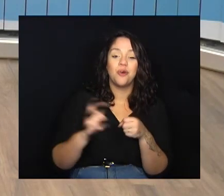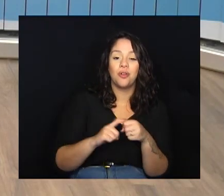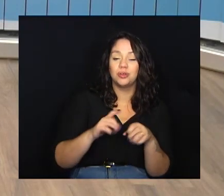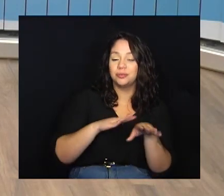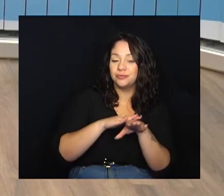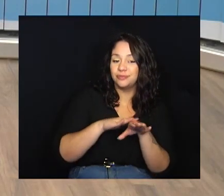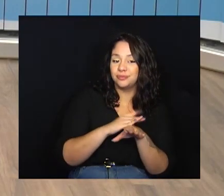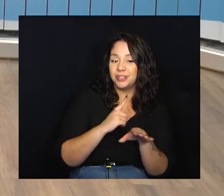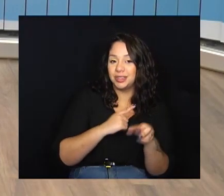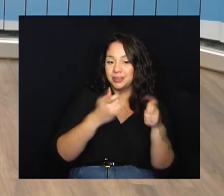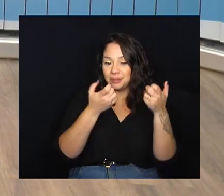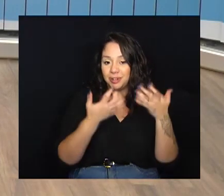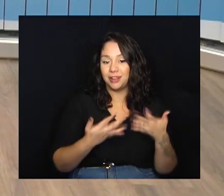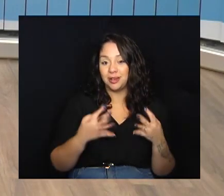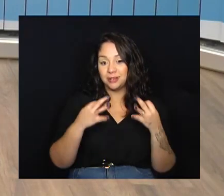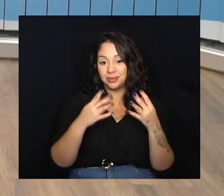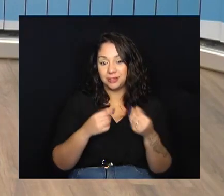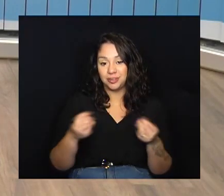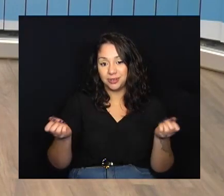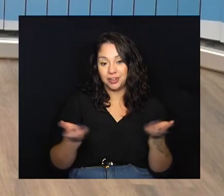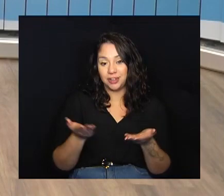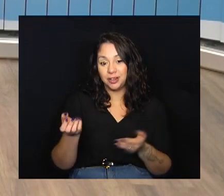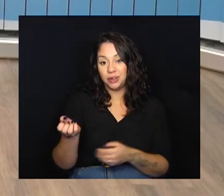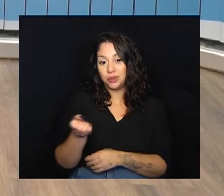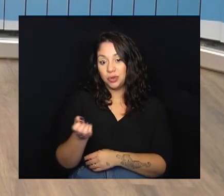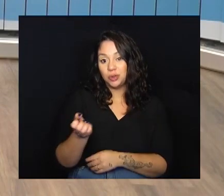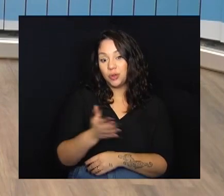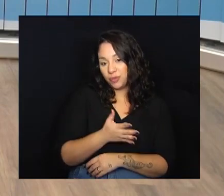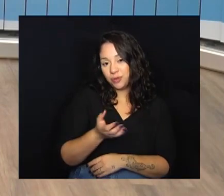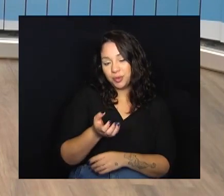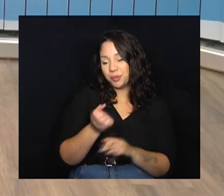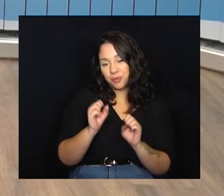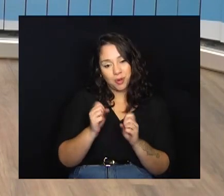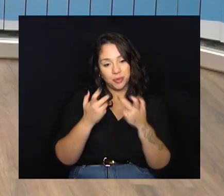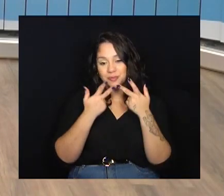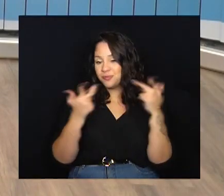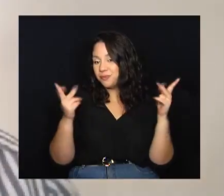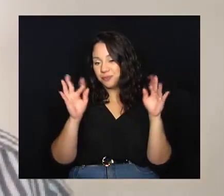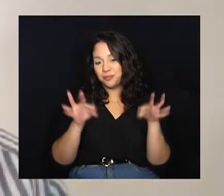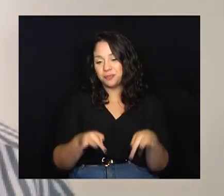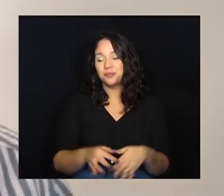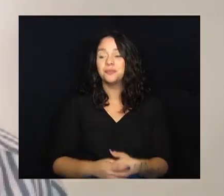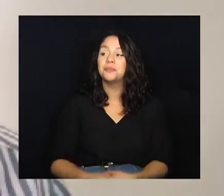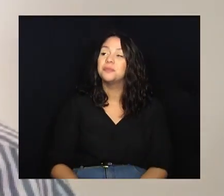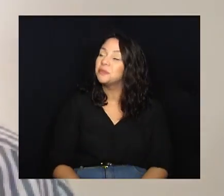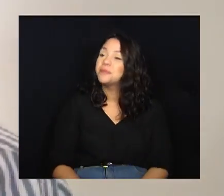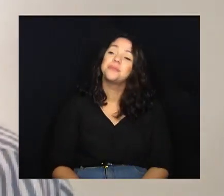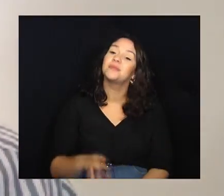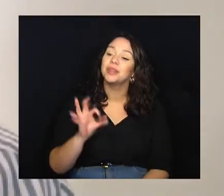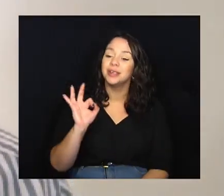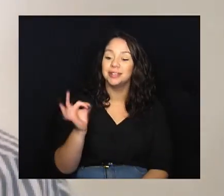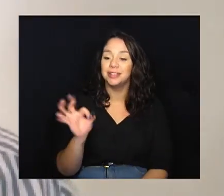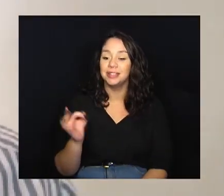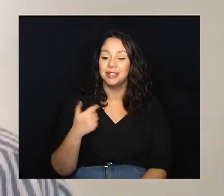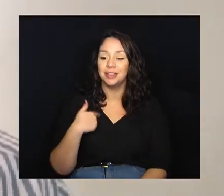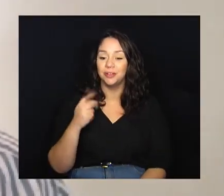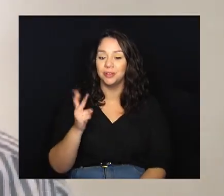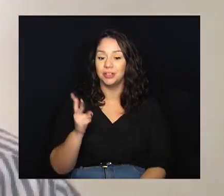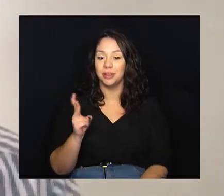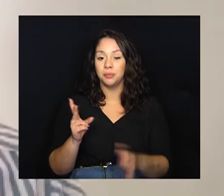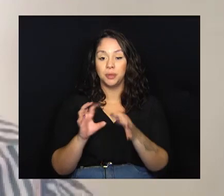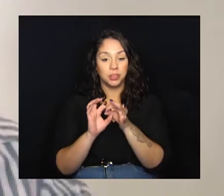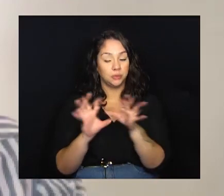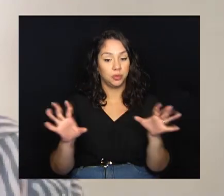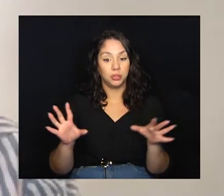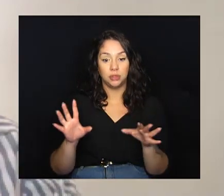nos atualizar e ficar aberto aí para suas considerações finais Com certeza eu tô sempre à disposição que vocês precisarem